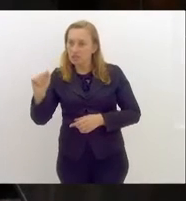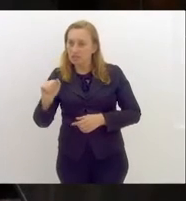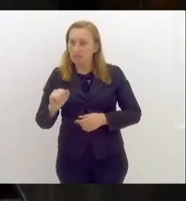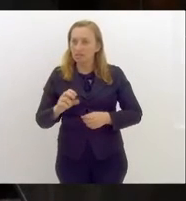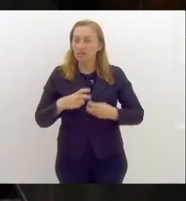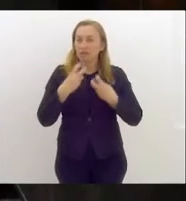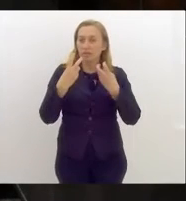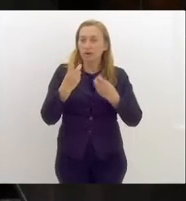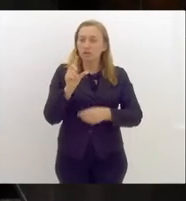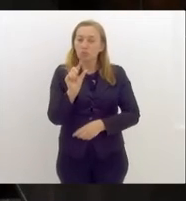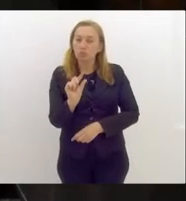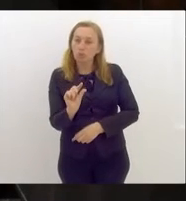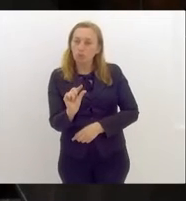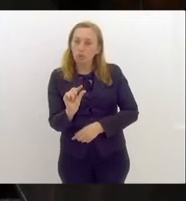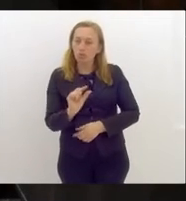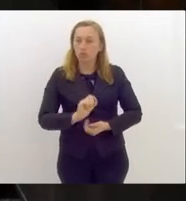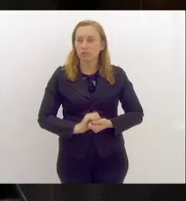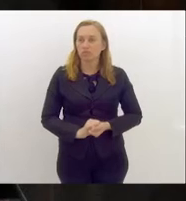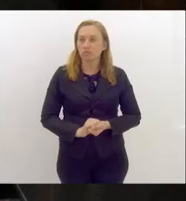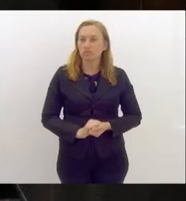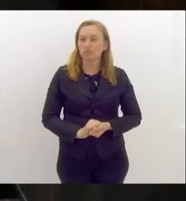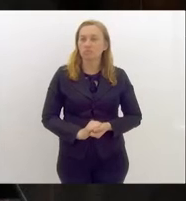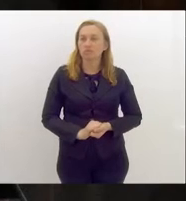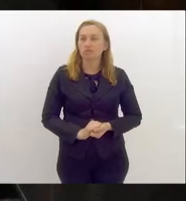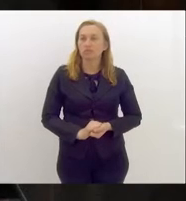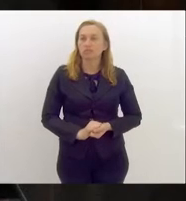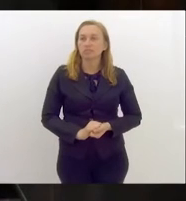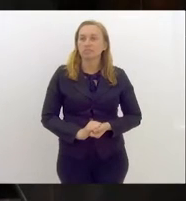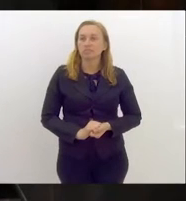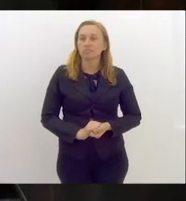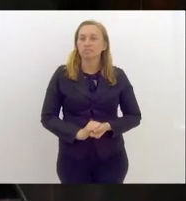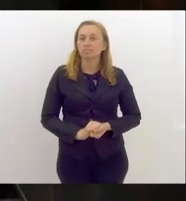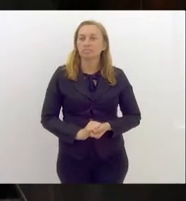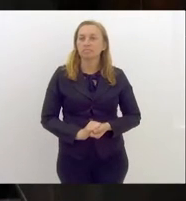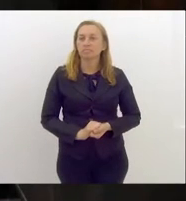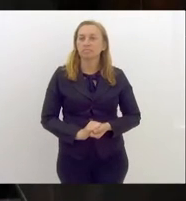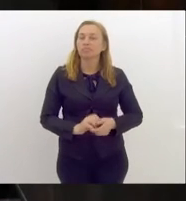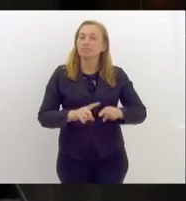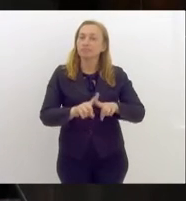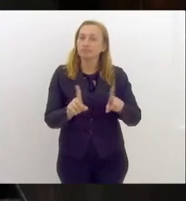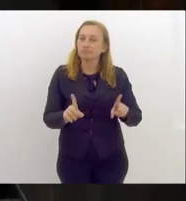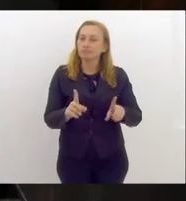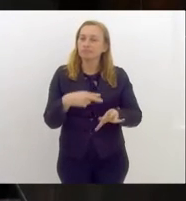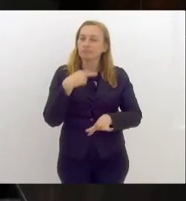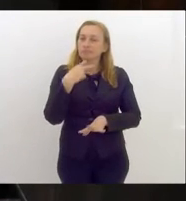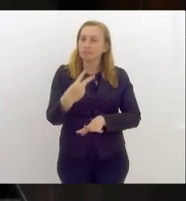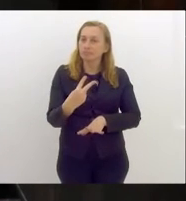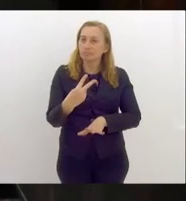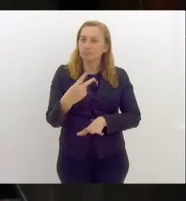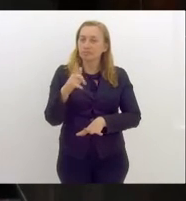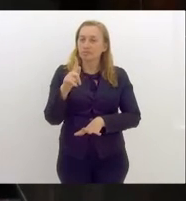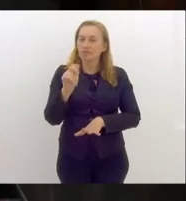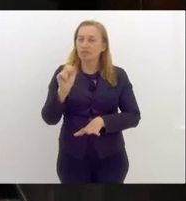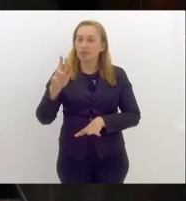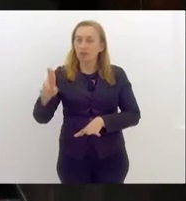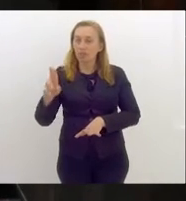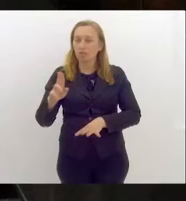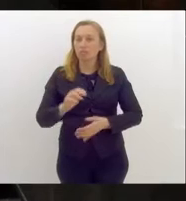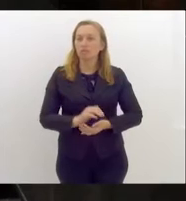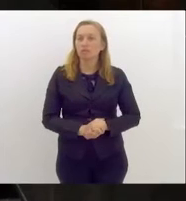aclamado pela grande mídia mas que na voz de Gal Costa